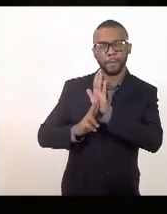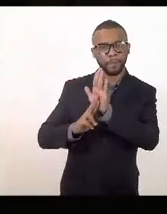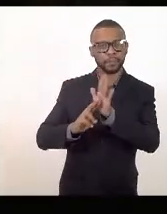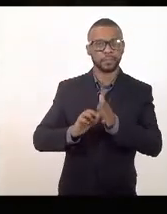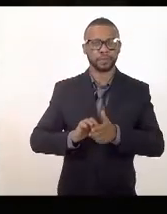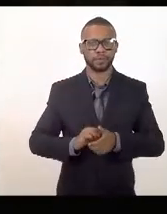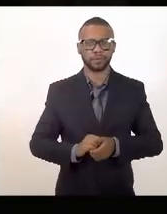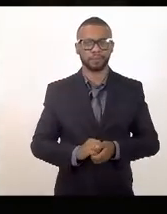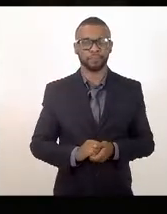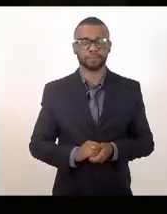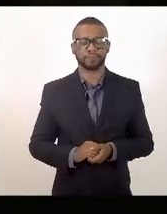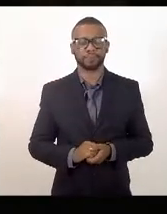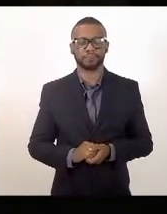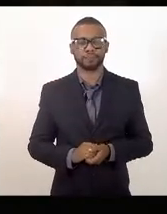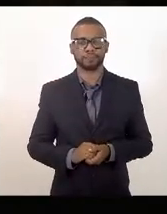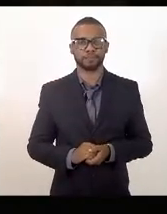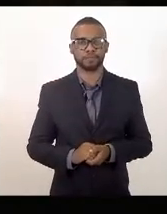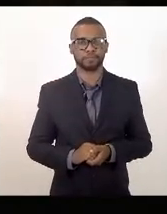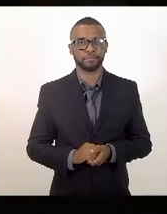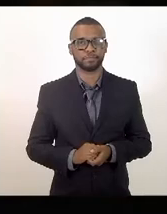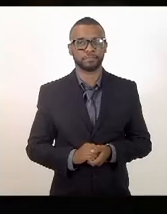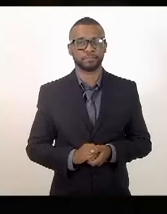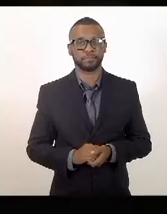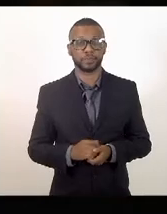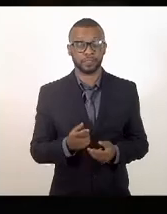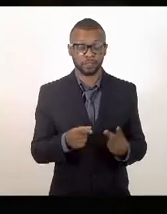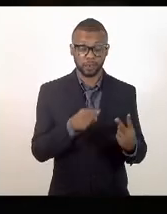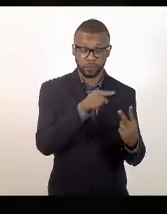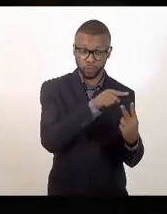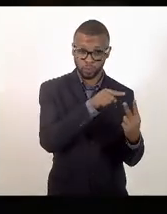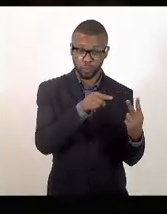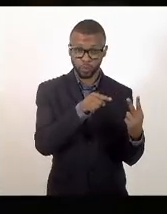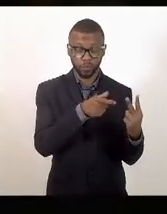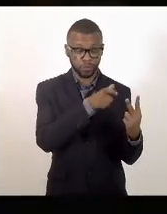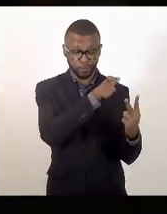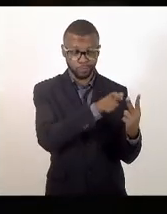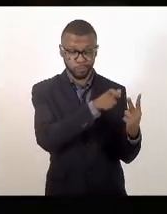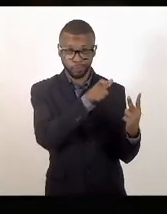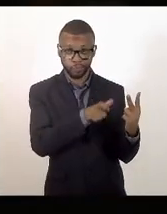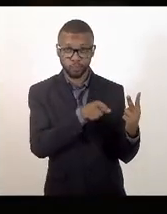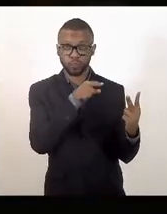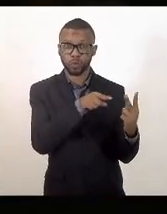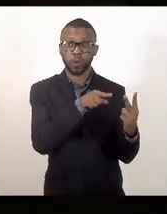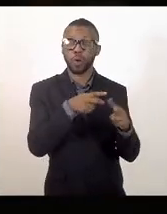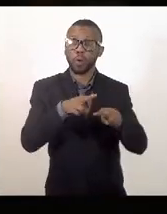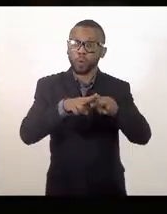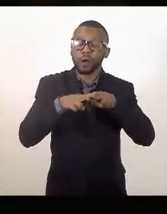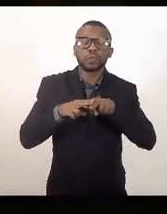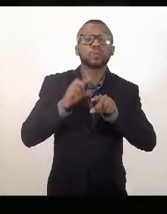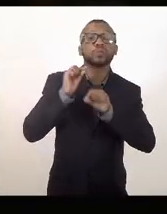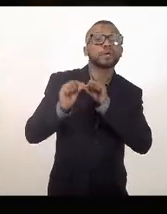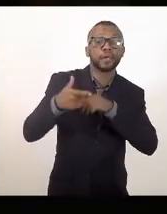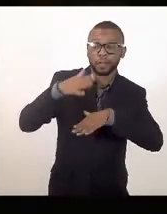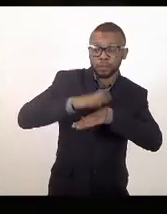E duas pessoas, por conta daquilo que eles faziam,